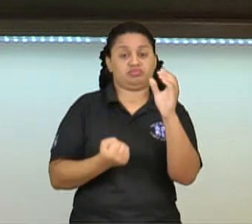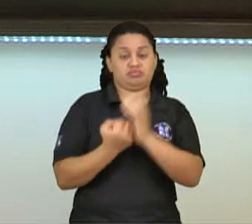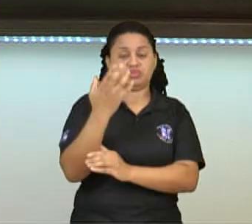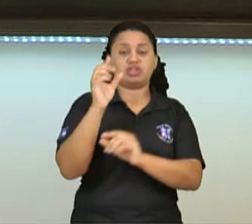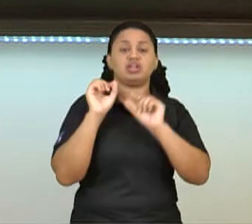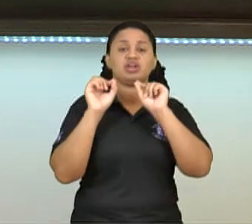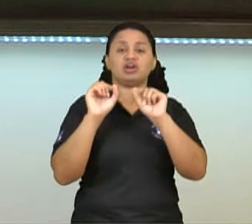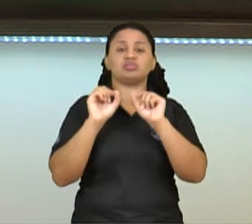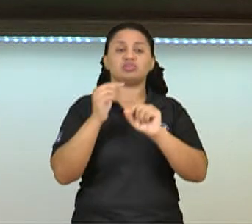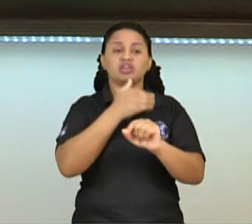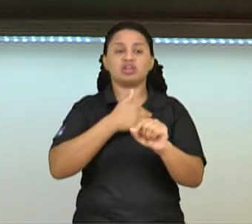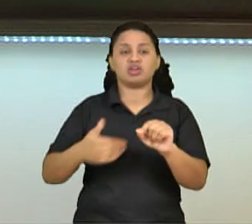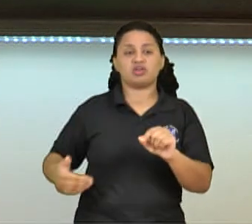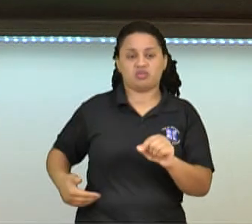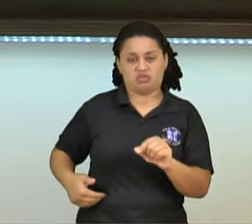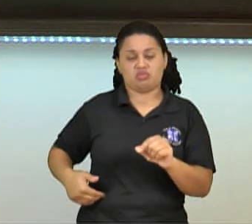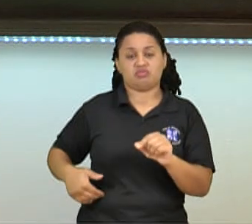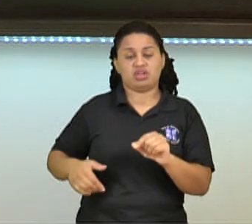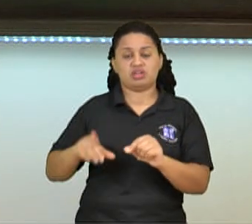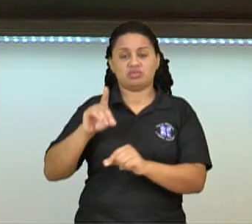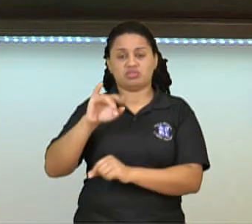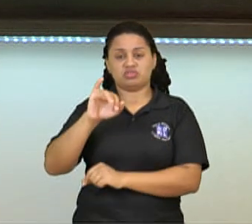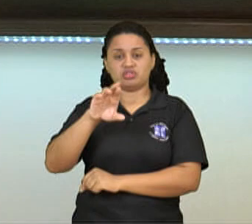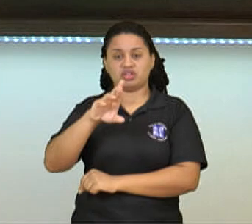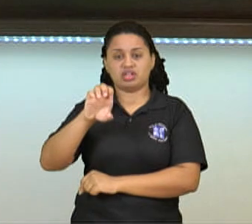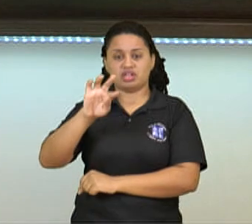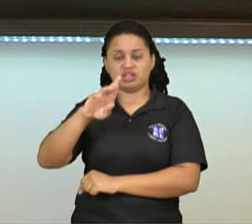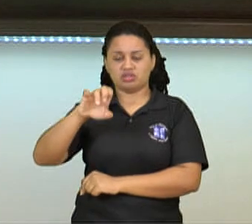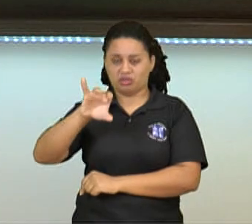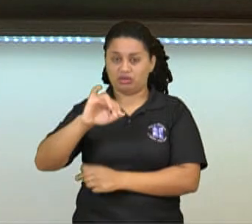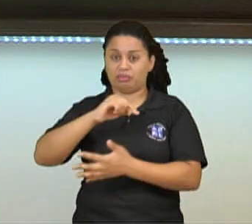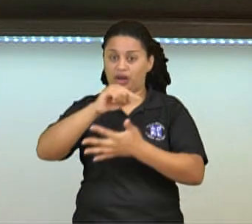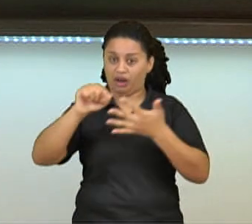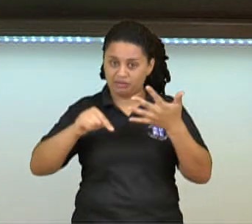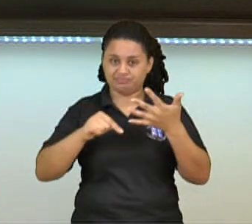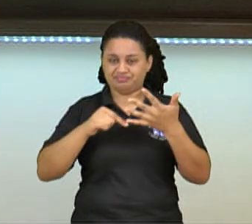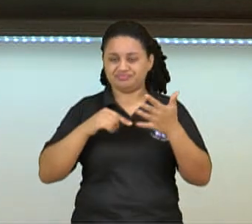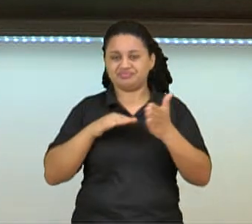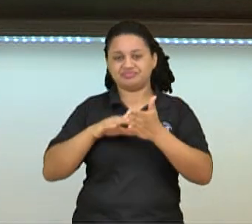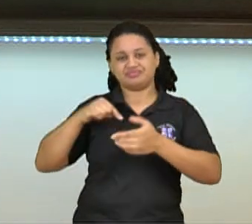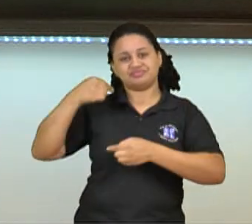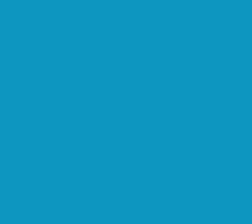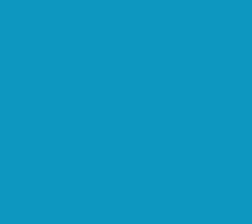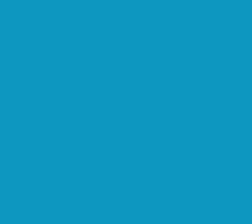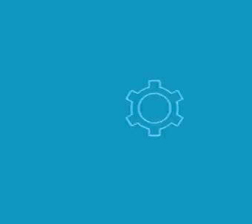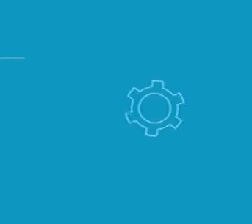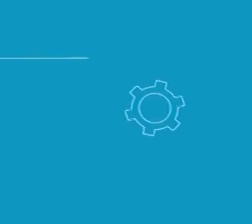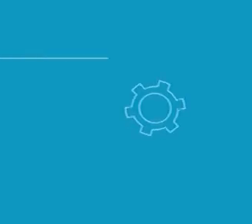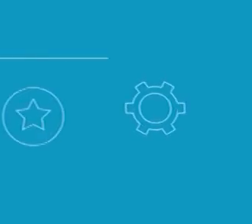chamado do governo diretório. É isso aí, pessoal. Até a próxima!